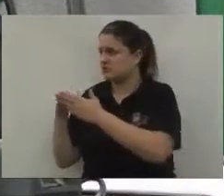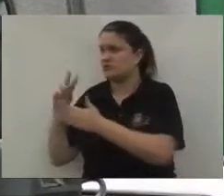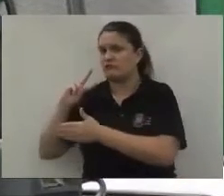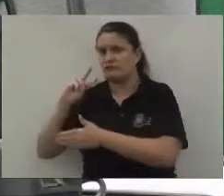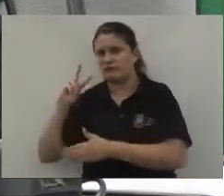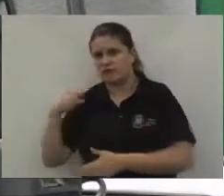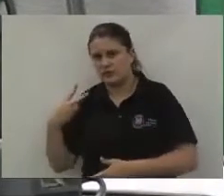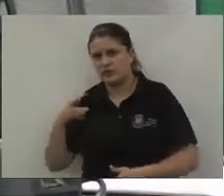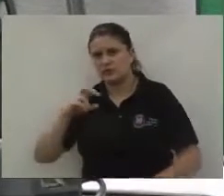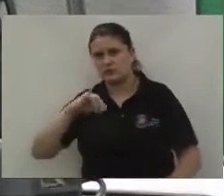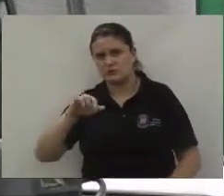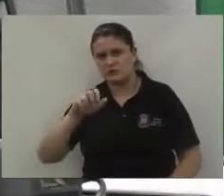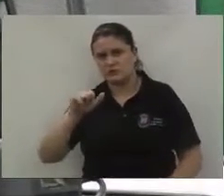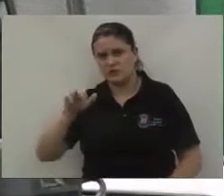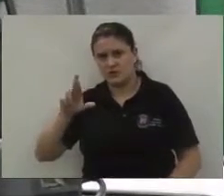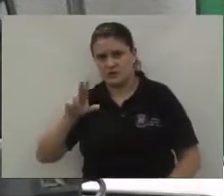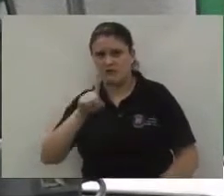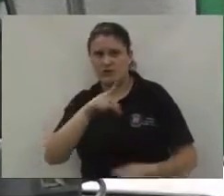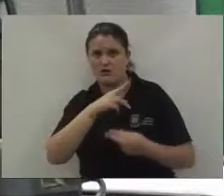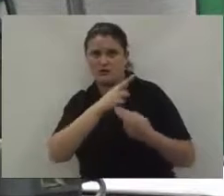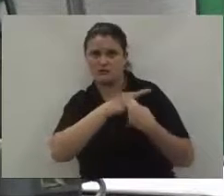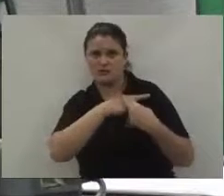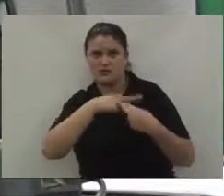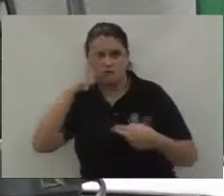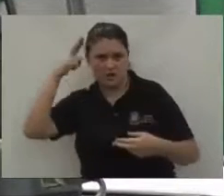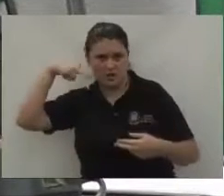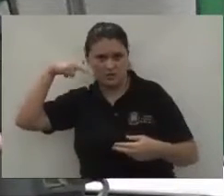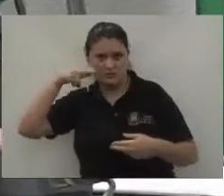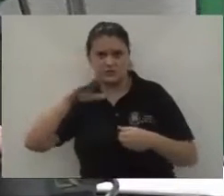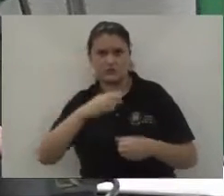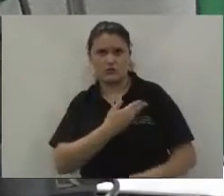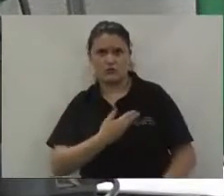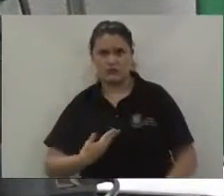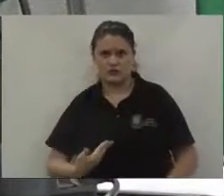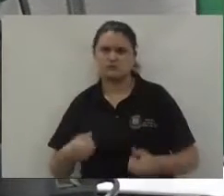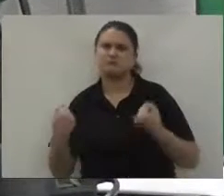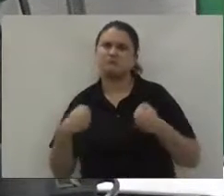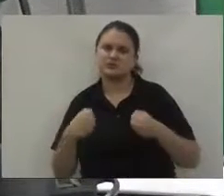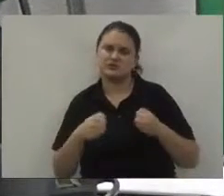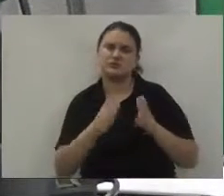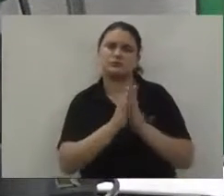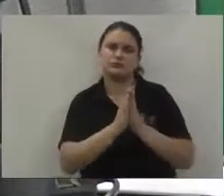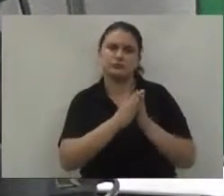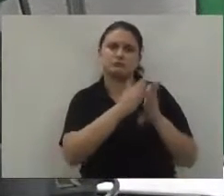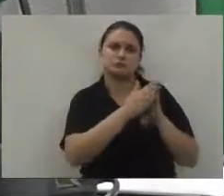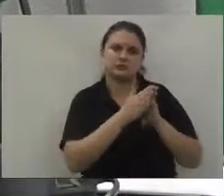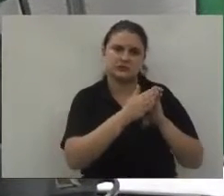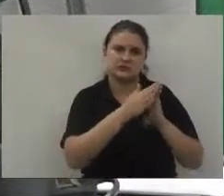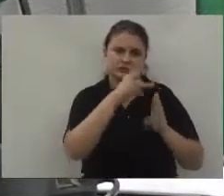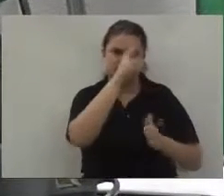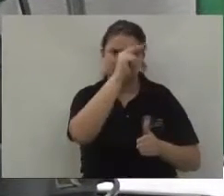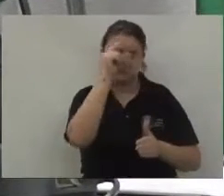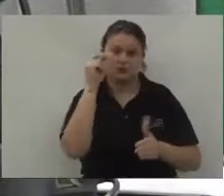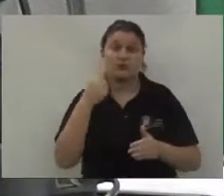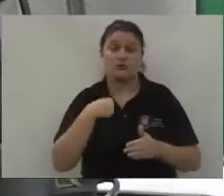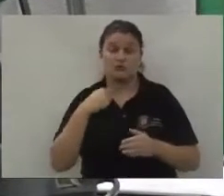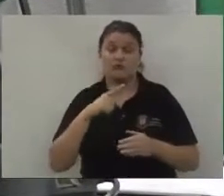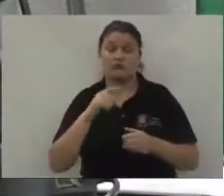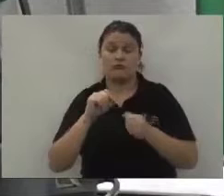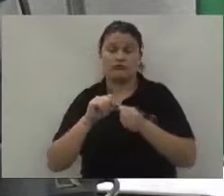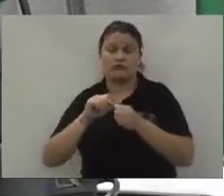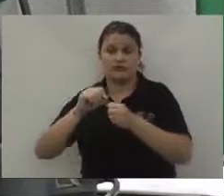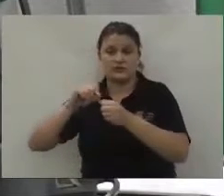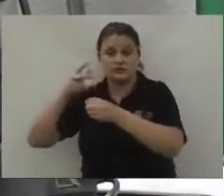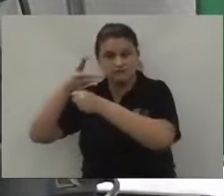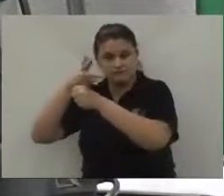líder do governo, levar esta reivindicação. Porque eu tenho lá filmagens,